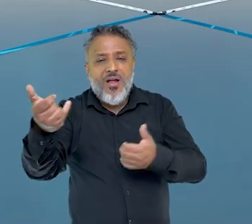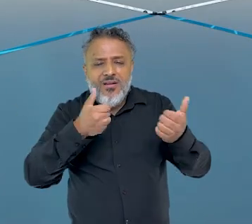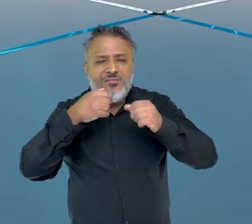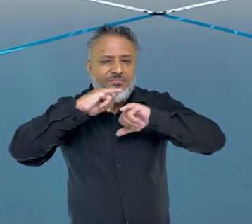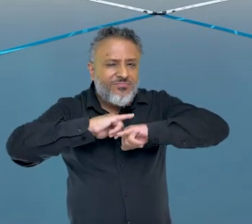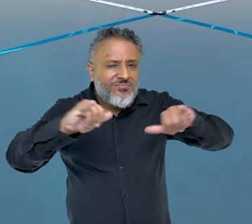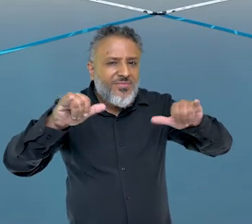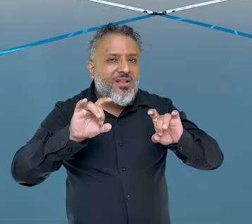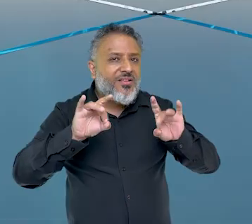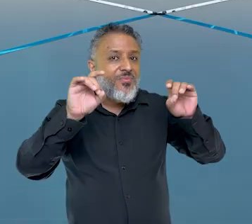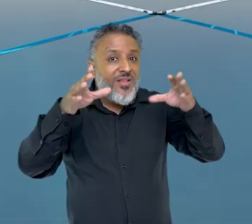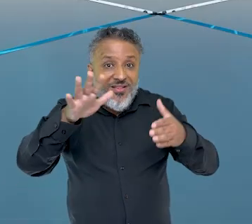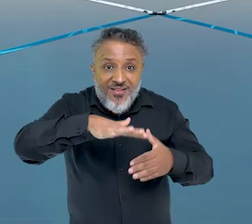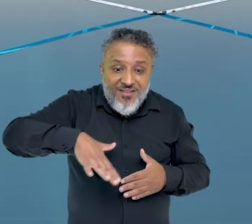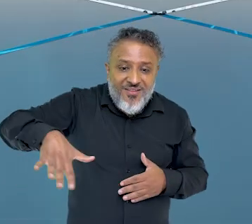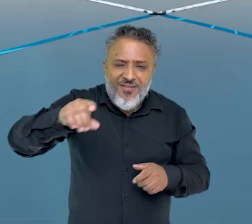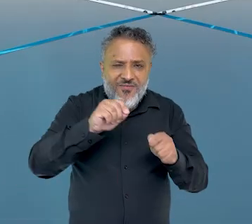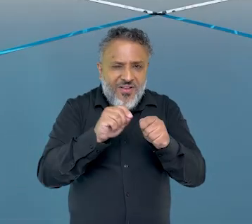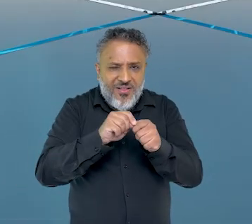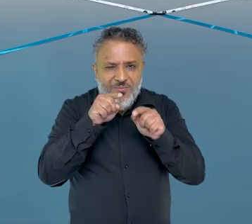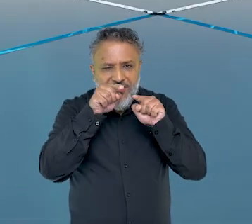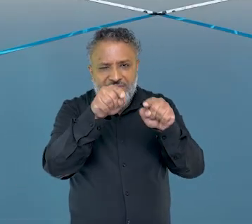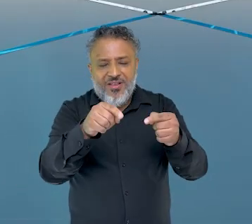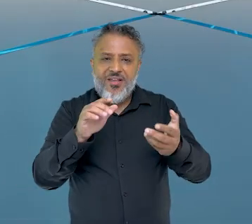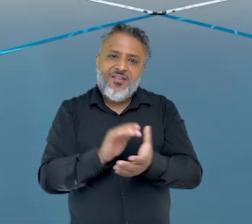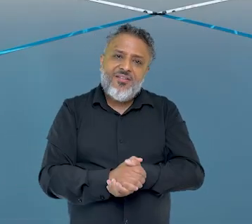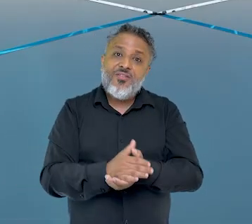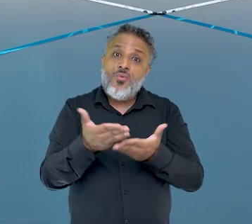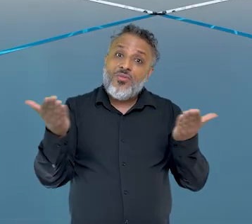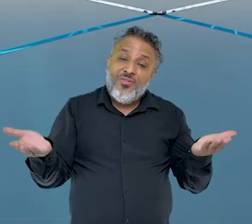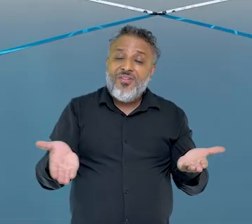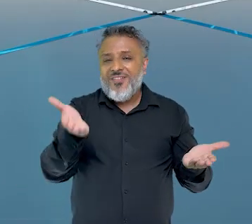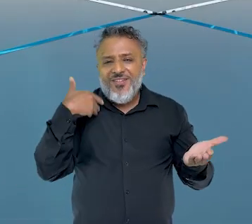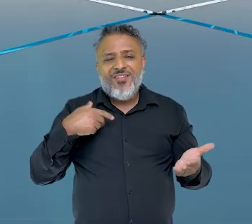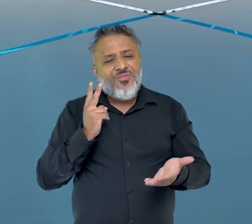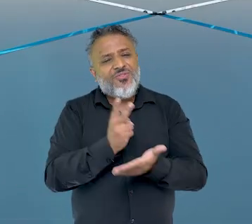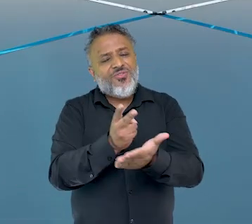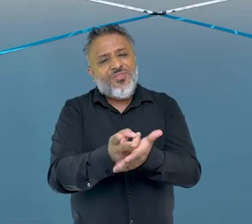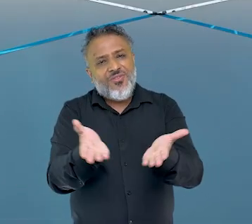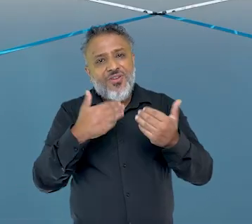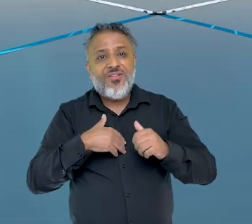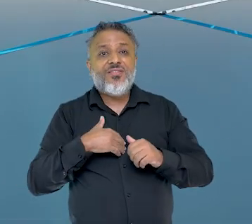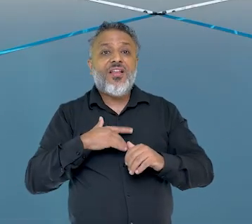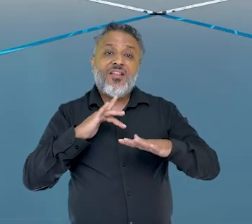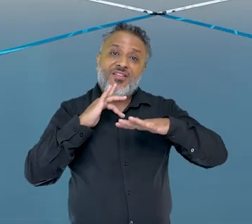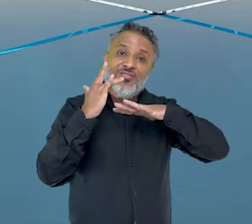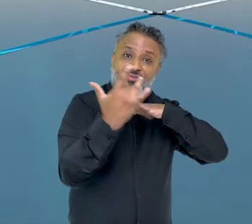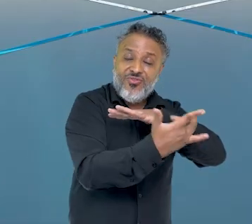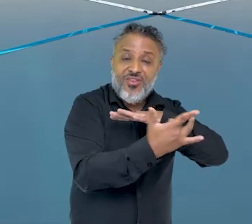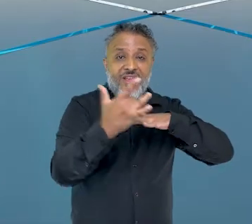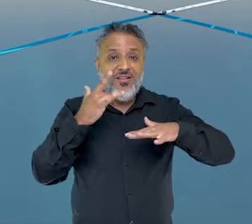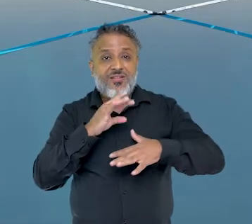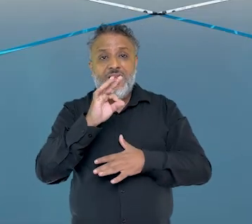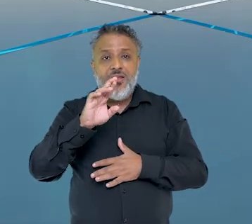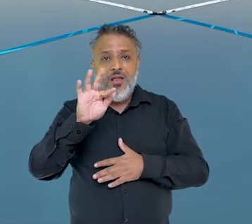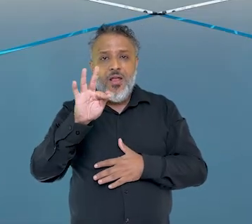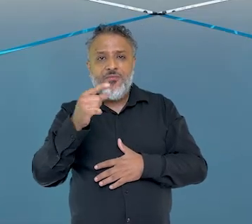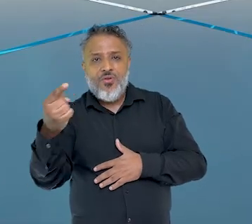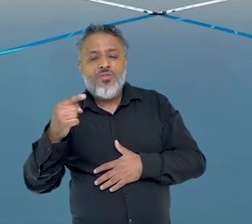edição, especialmente feita para você. Enquanto isso, continua com a gente nas redes sociais. O TRF1 está